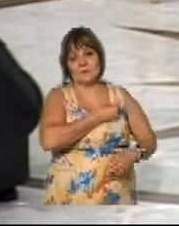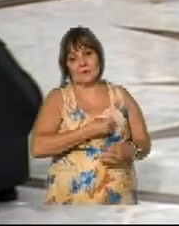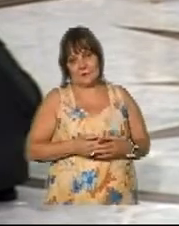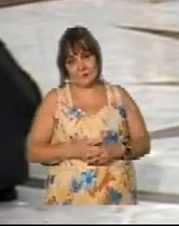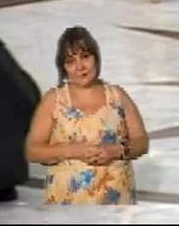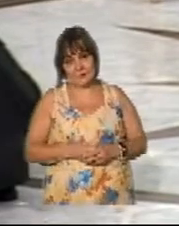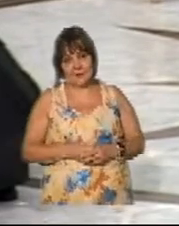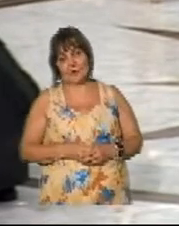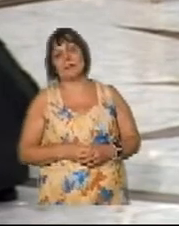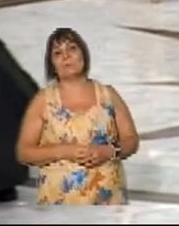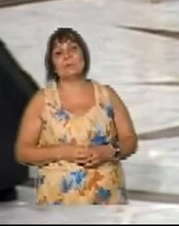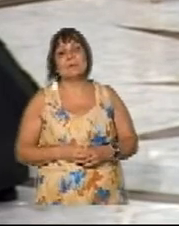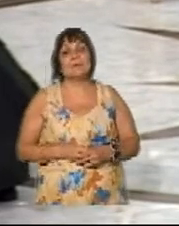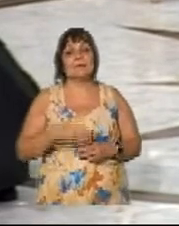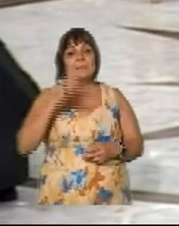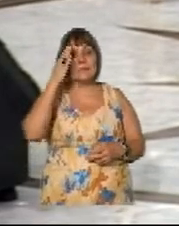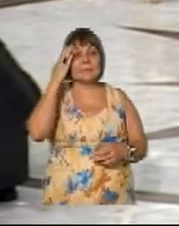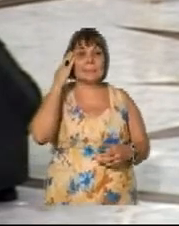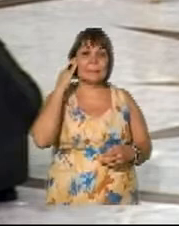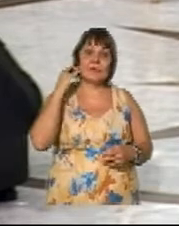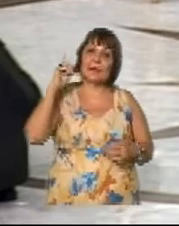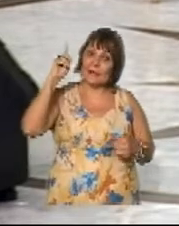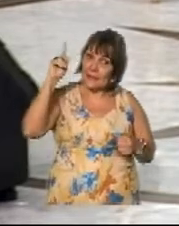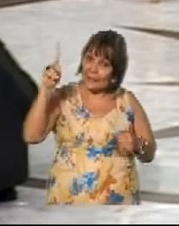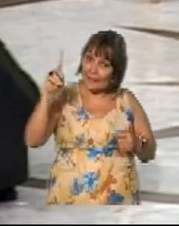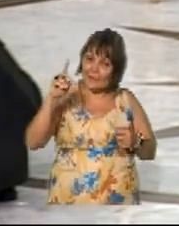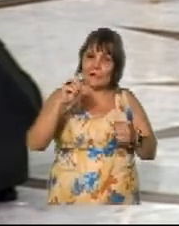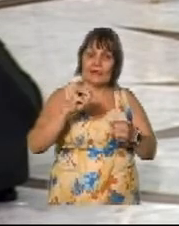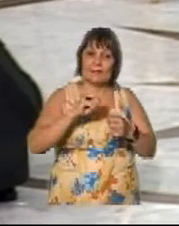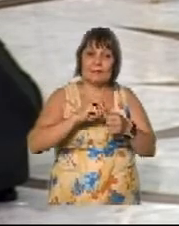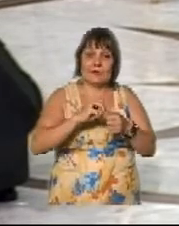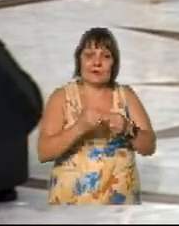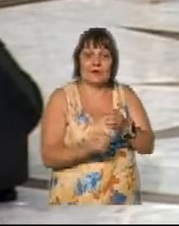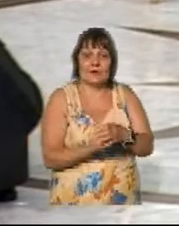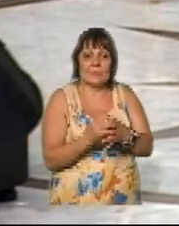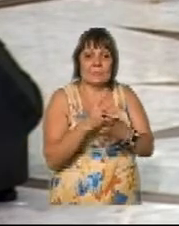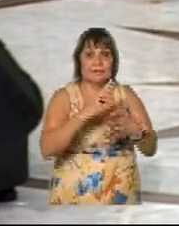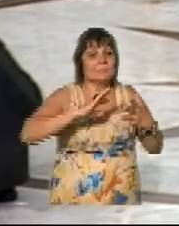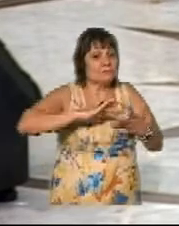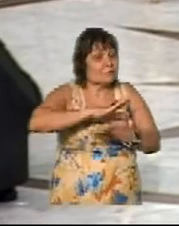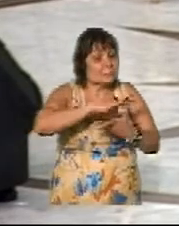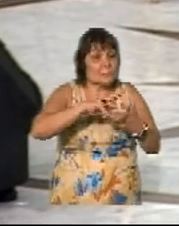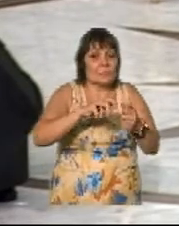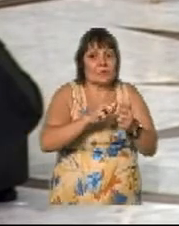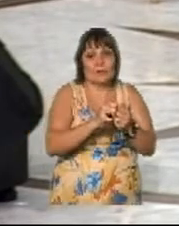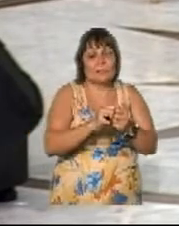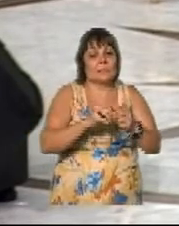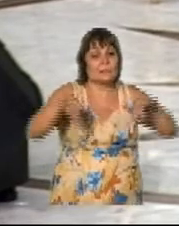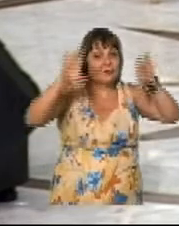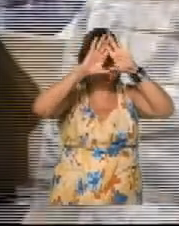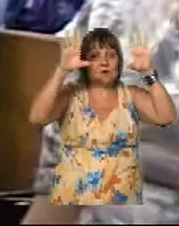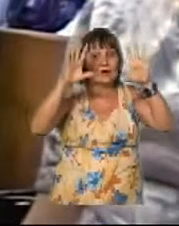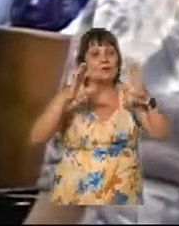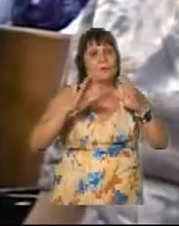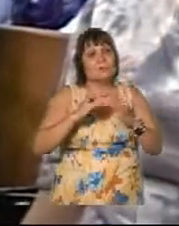Portanto, na criação ele serviu, sustentou todas as coisas. A forma dele